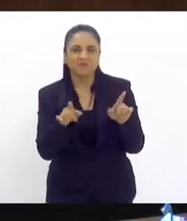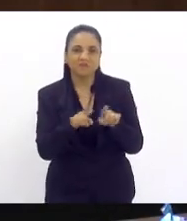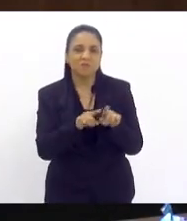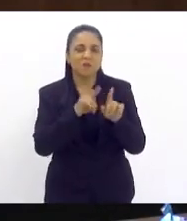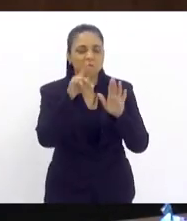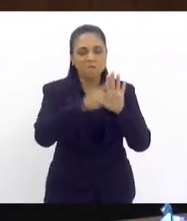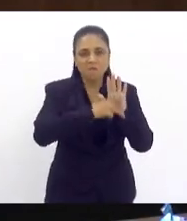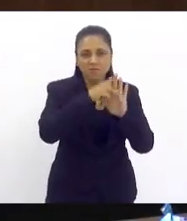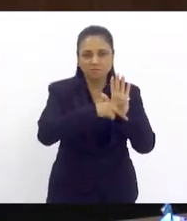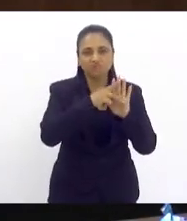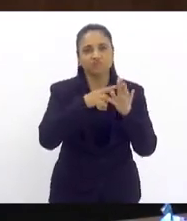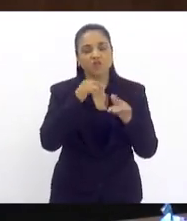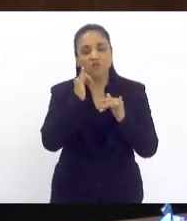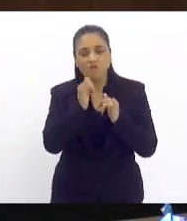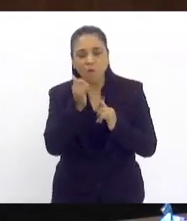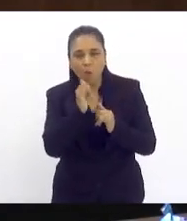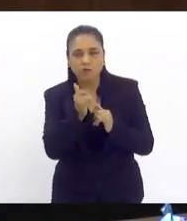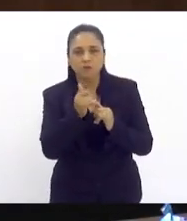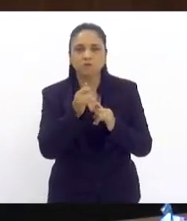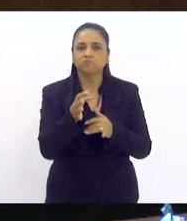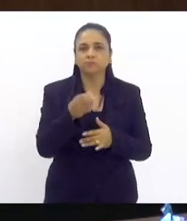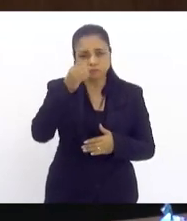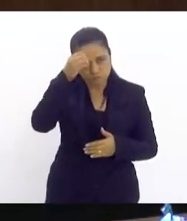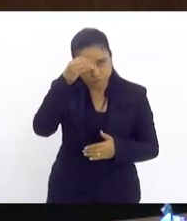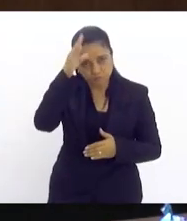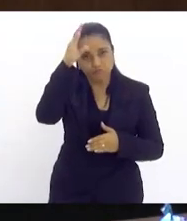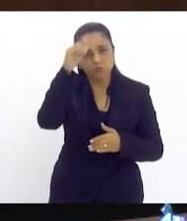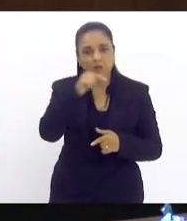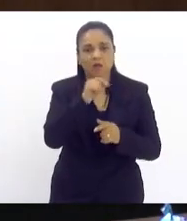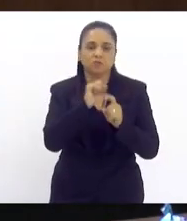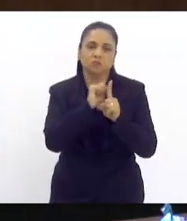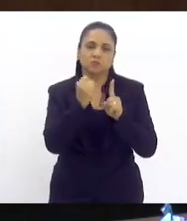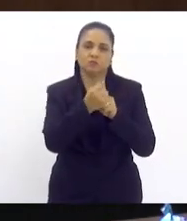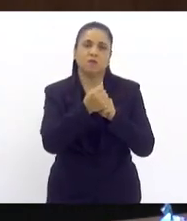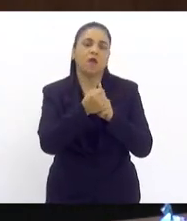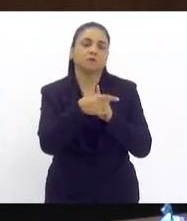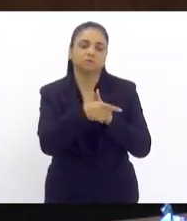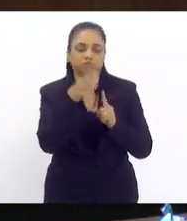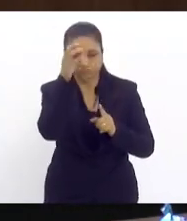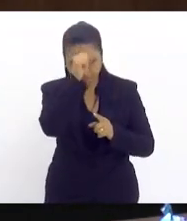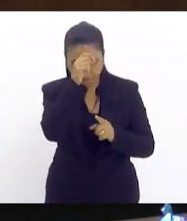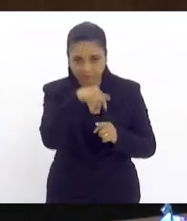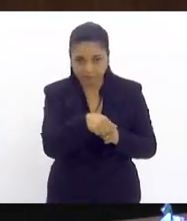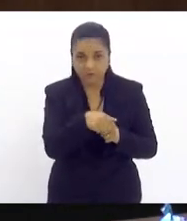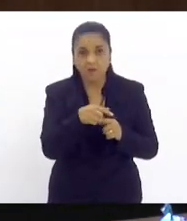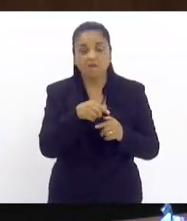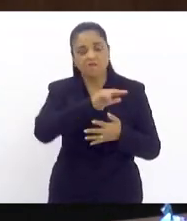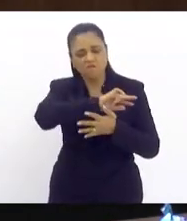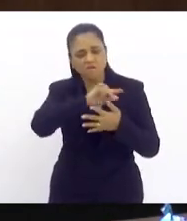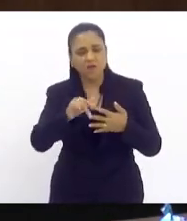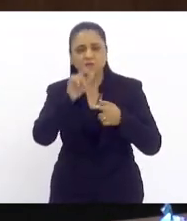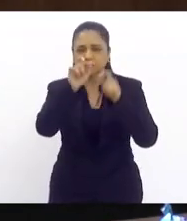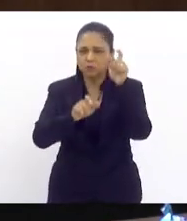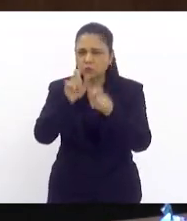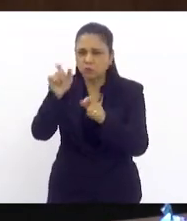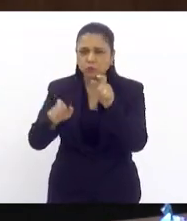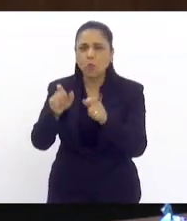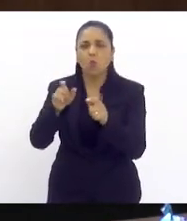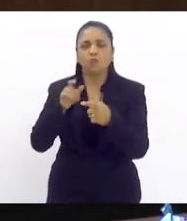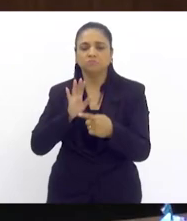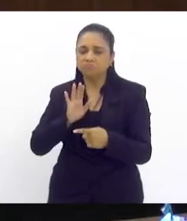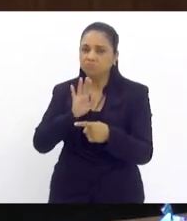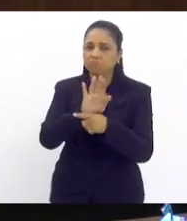entendo que informação e conhecimento é que traz luz à sociedade. Portanto, muitas pessoas vão ser beneficiadas, crianças vão